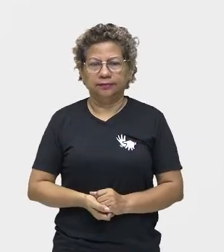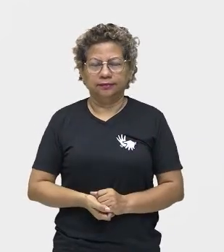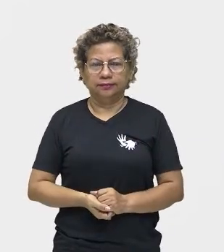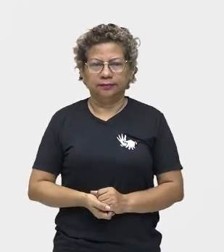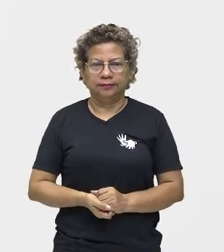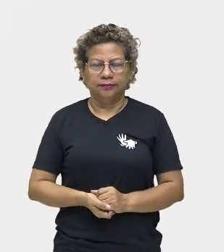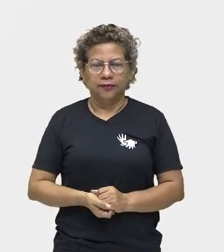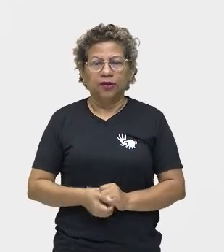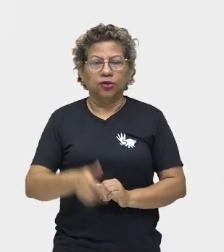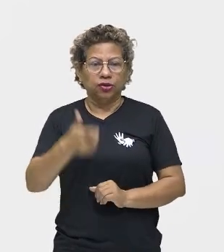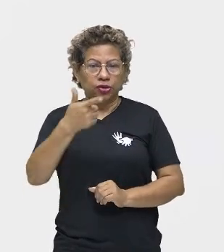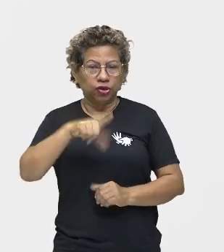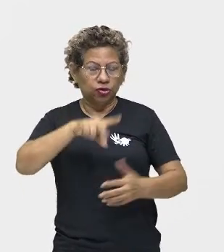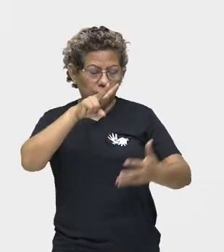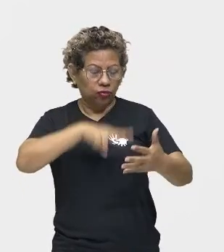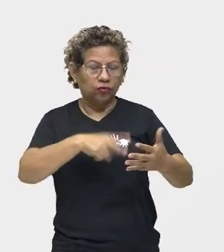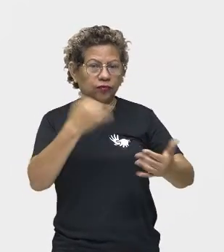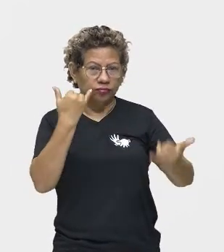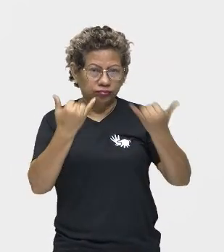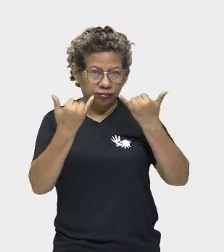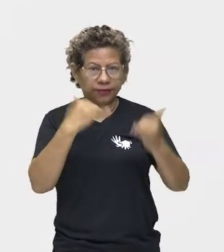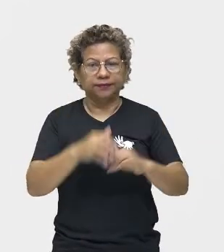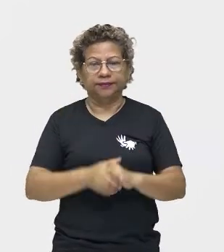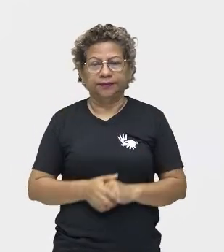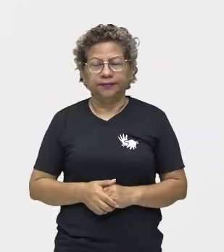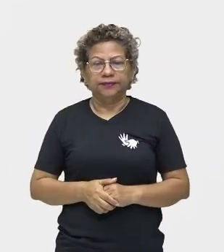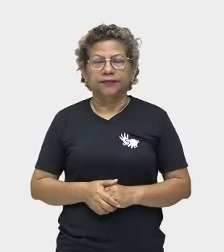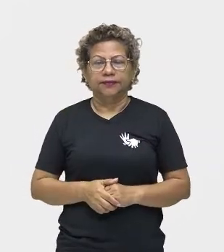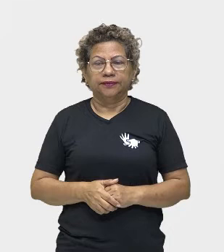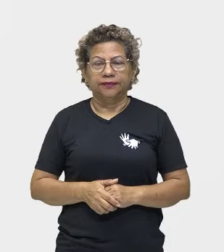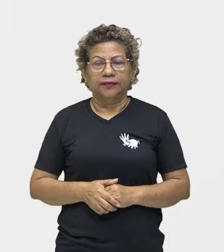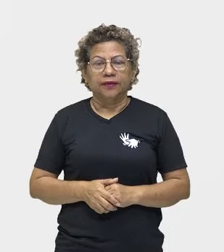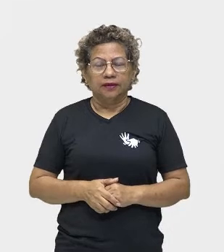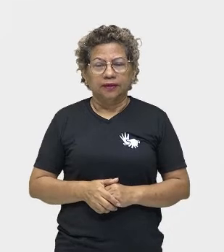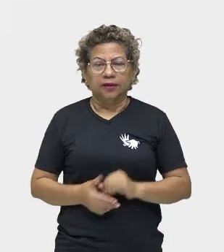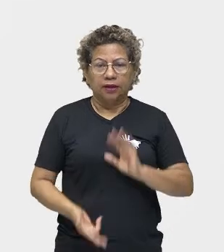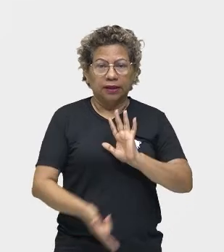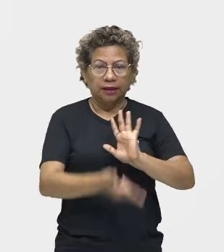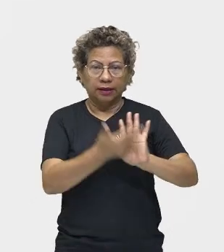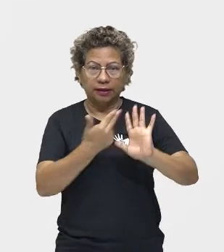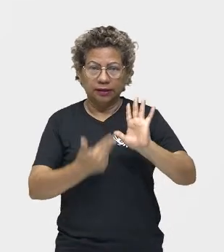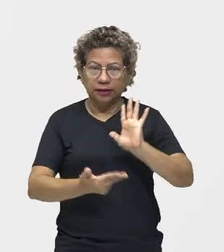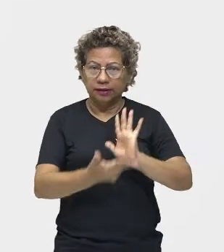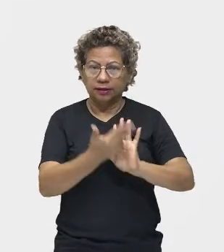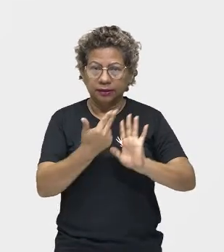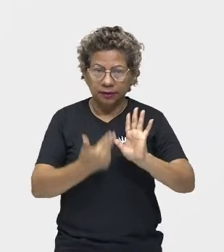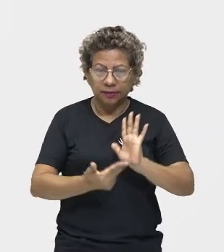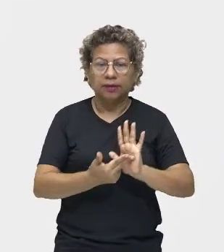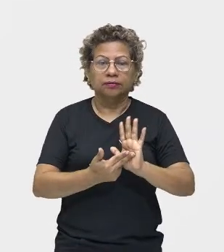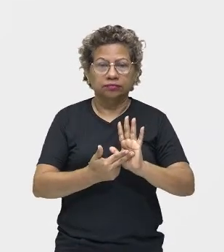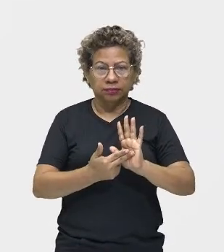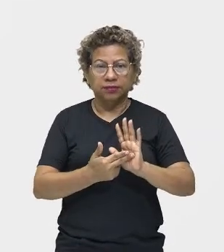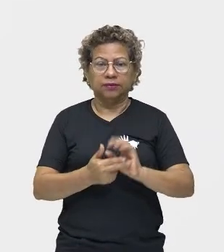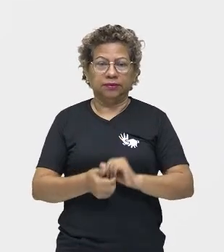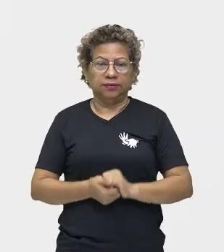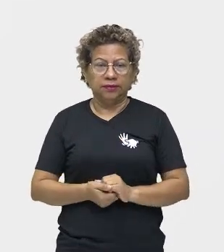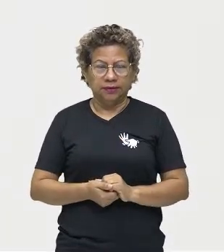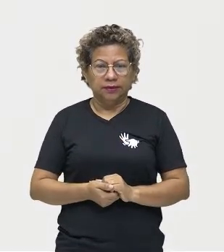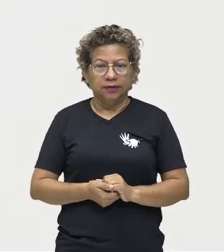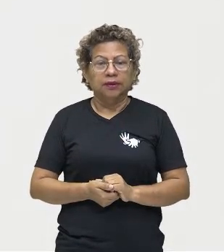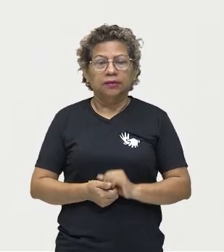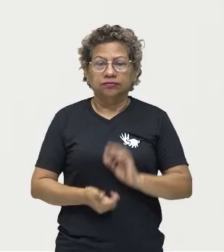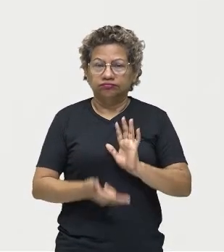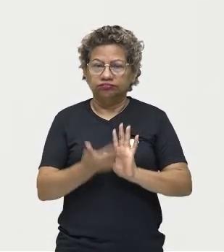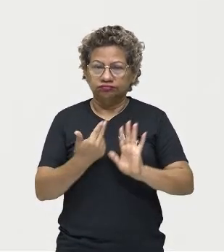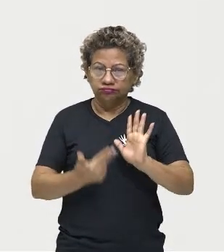Então vamos repetir aqui o enunciado da questão, que diz o seguinte, vem do Unificado do Rio de Janeiro. Na figura